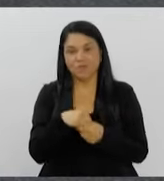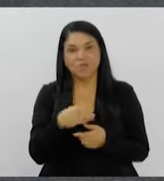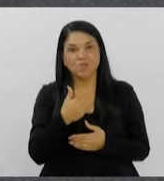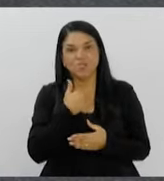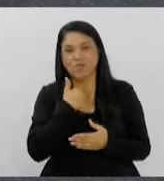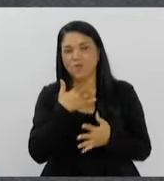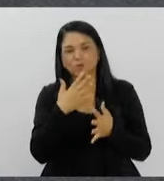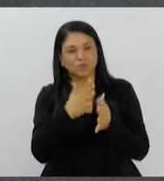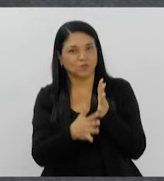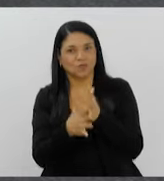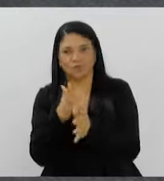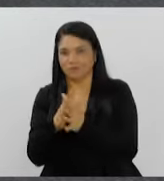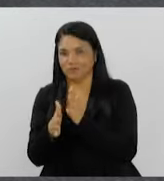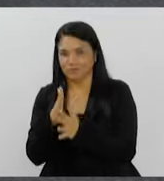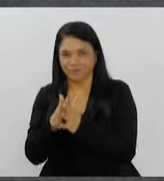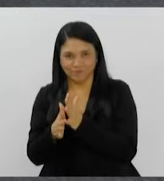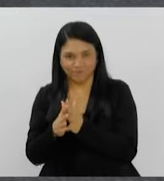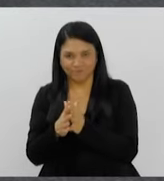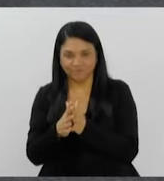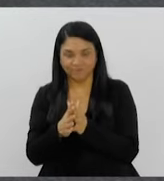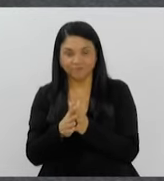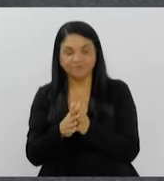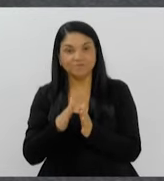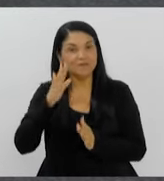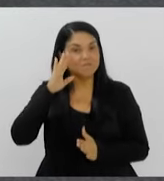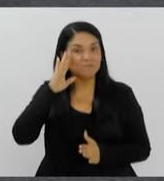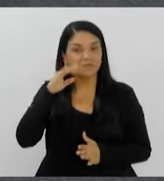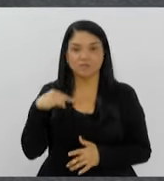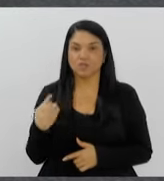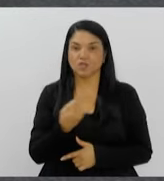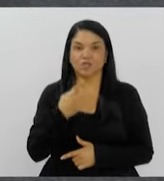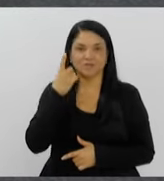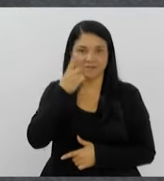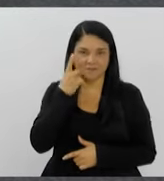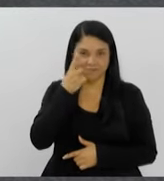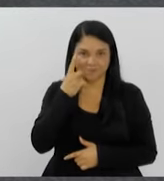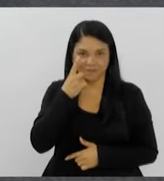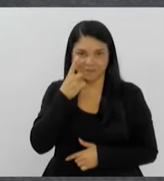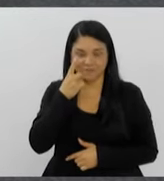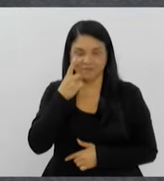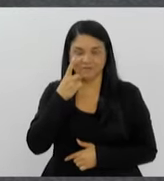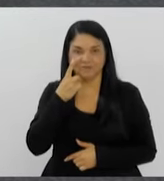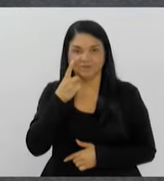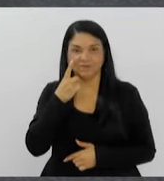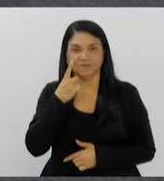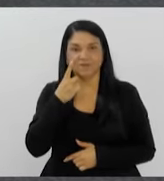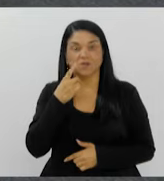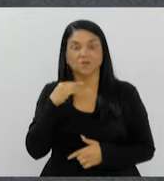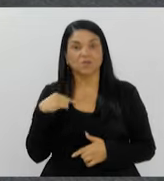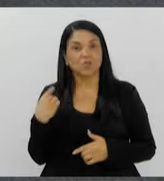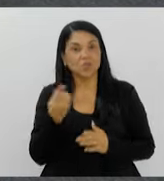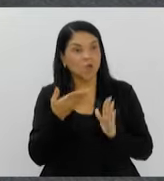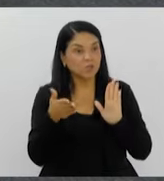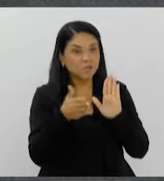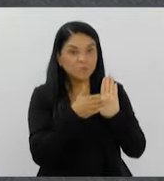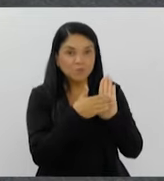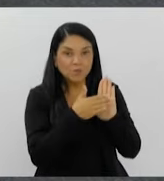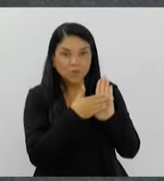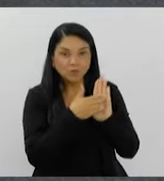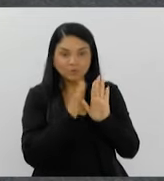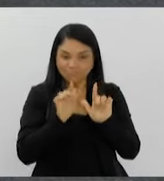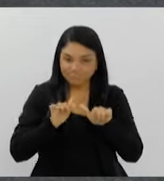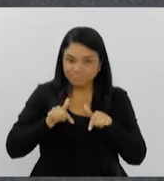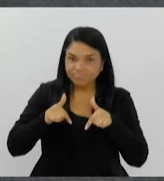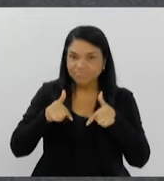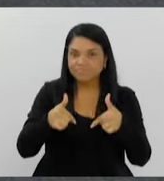com bugalhos Principalmente quando a gente é deputado Principalmente quando a gente tá se propondo a ser um agente de